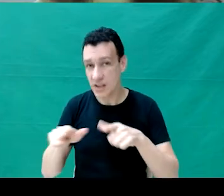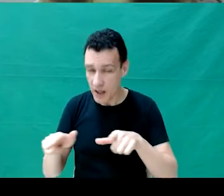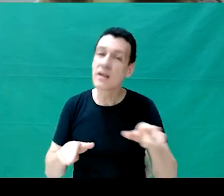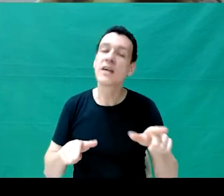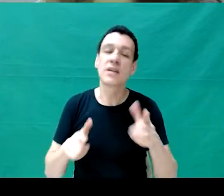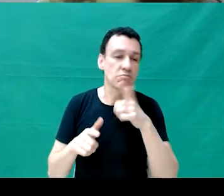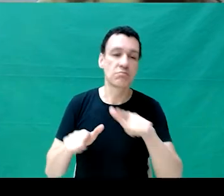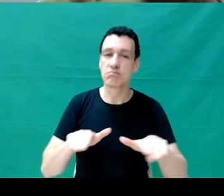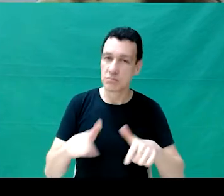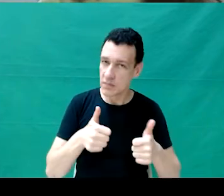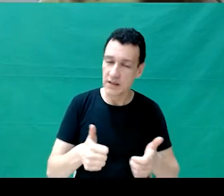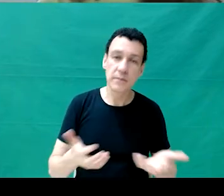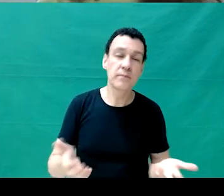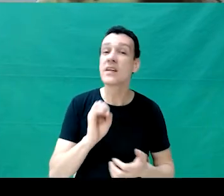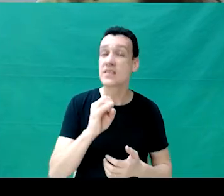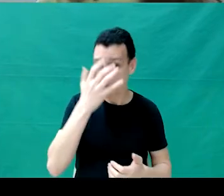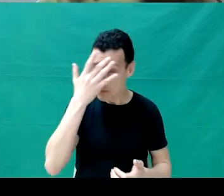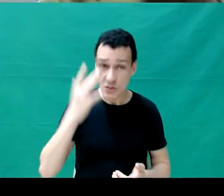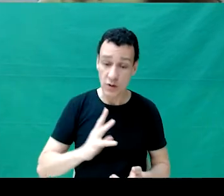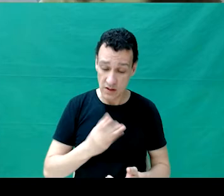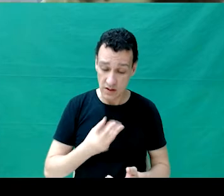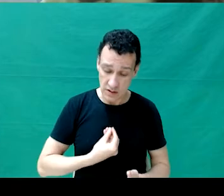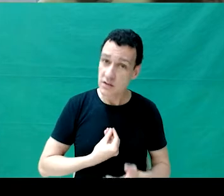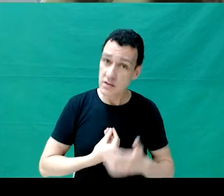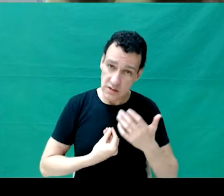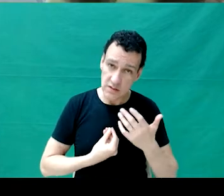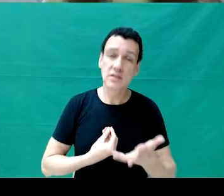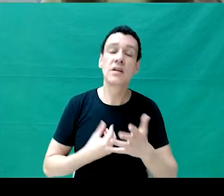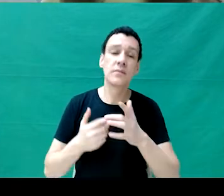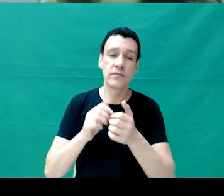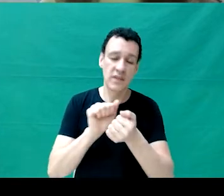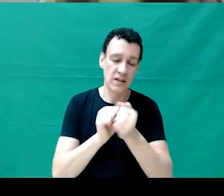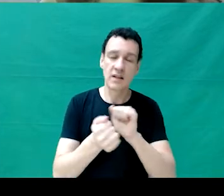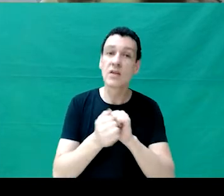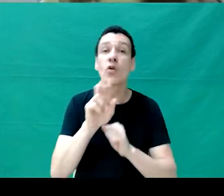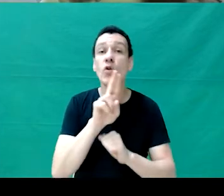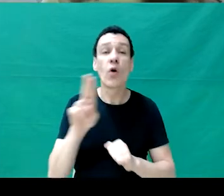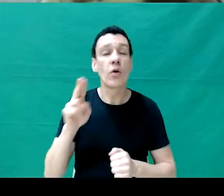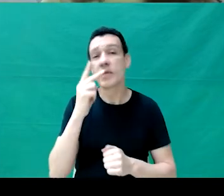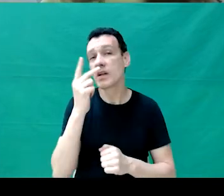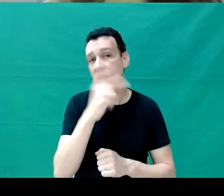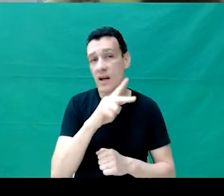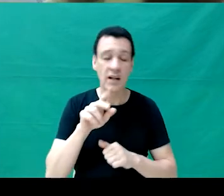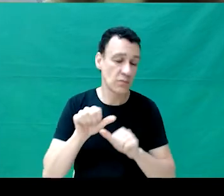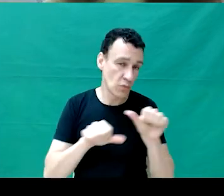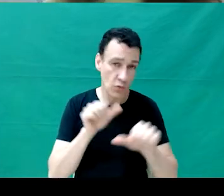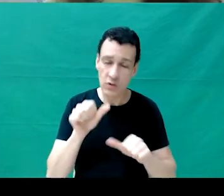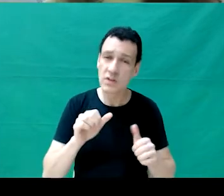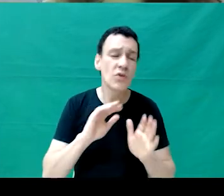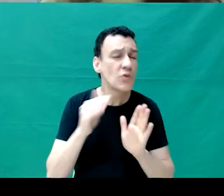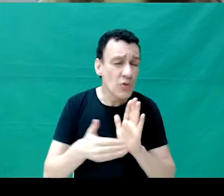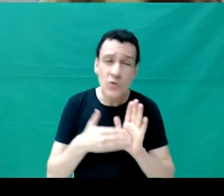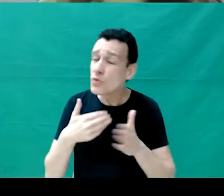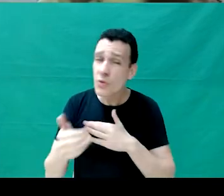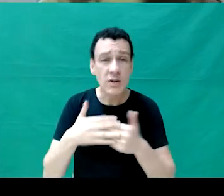pessoa trans, é quando ela adequa para que a pessoa utilize o nome social dentro da empresa, em tudo relacionado à